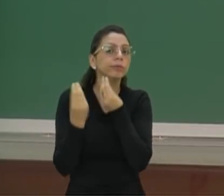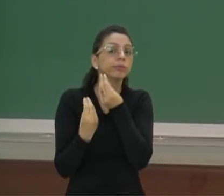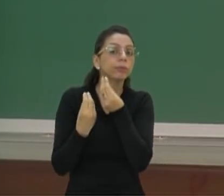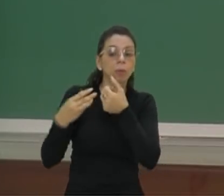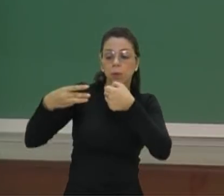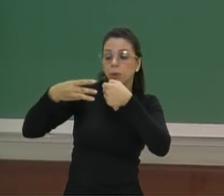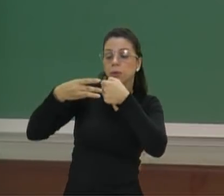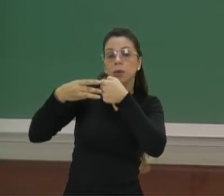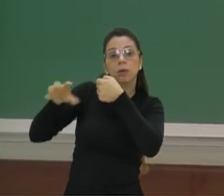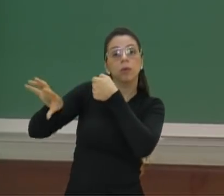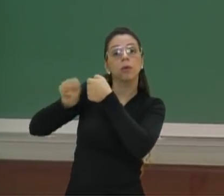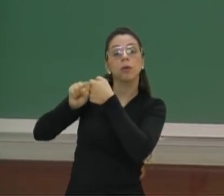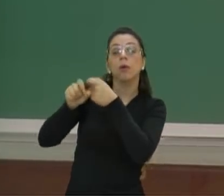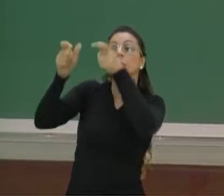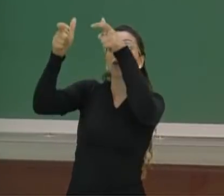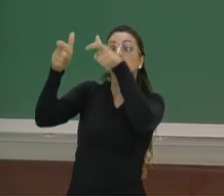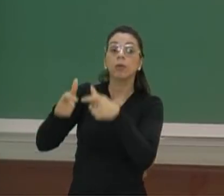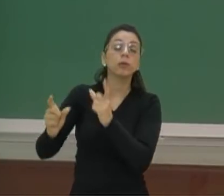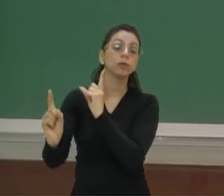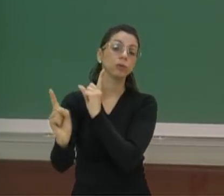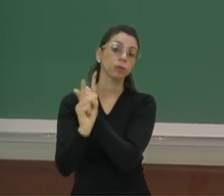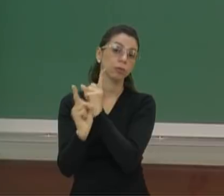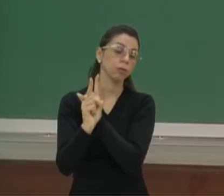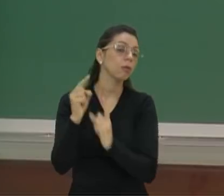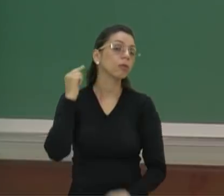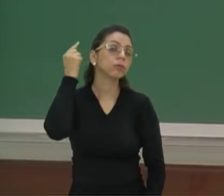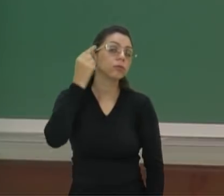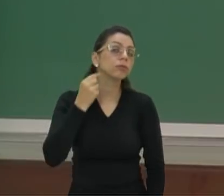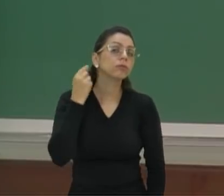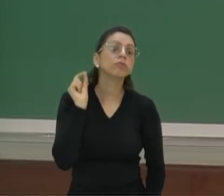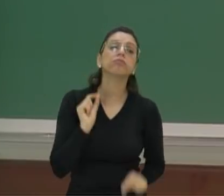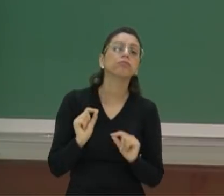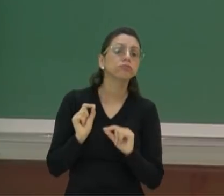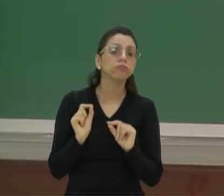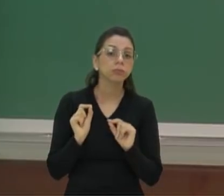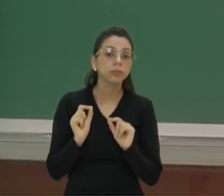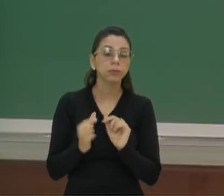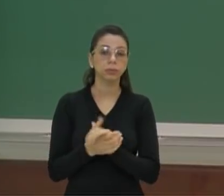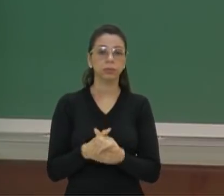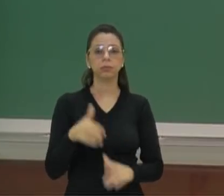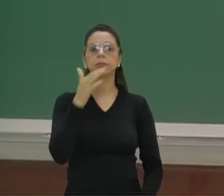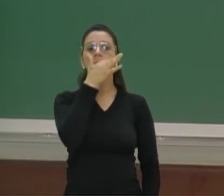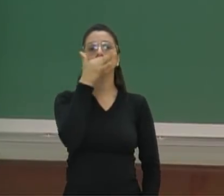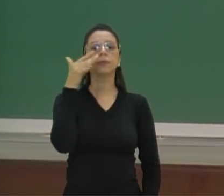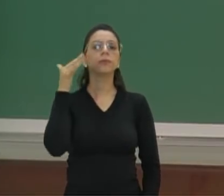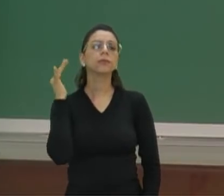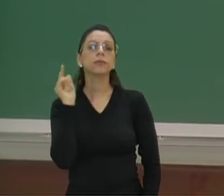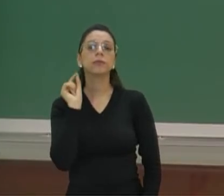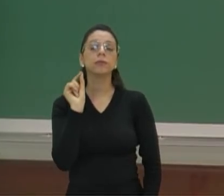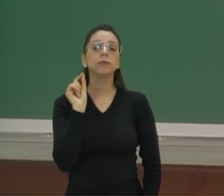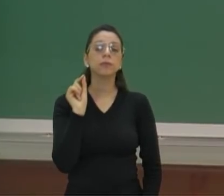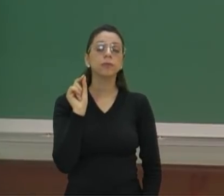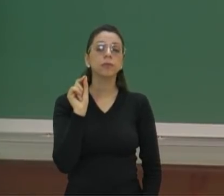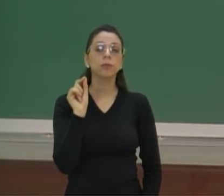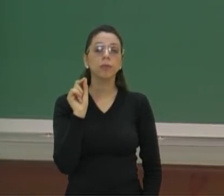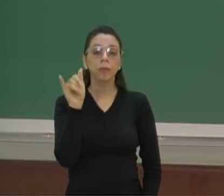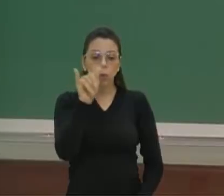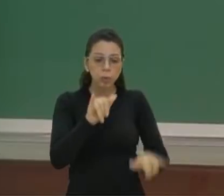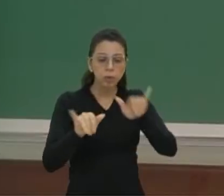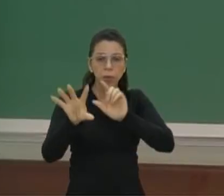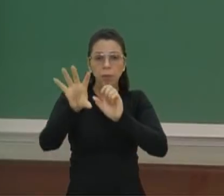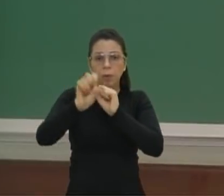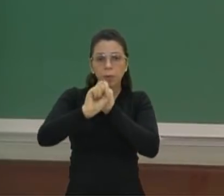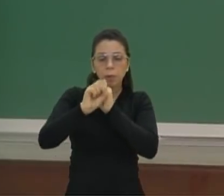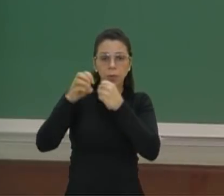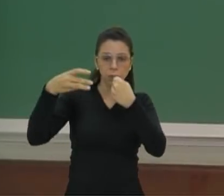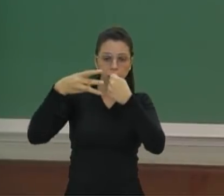da audição ficam em que região da orelha? No olfato. Os quimiorreceptores, eles